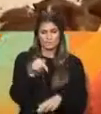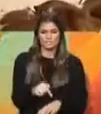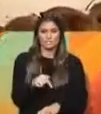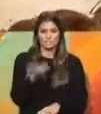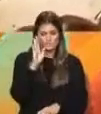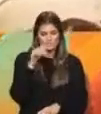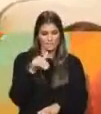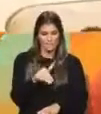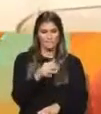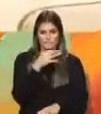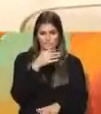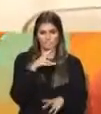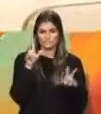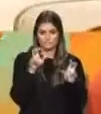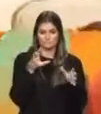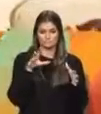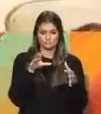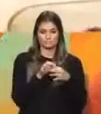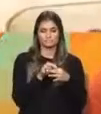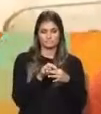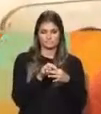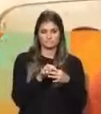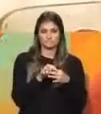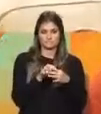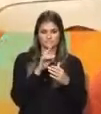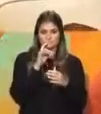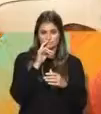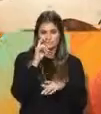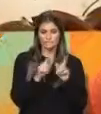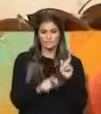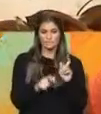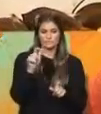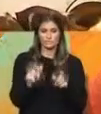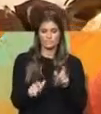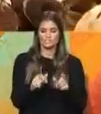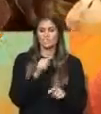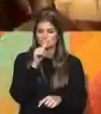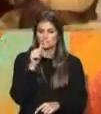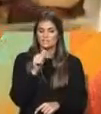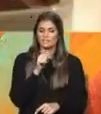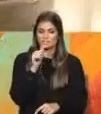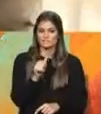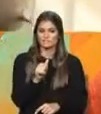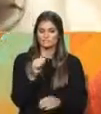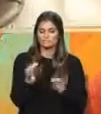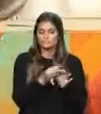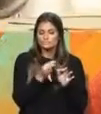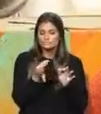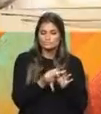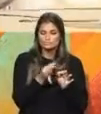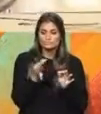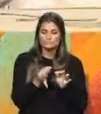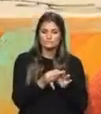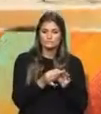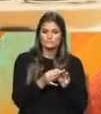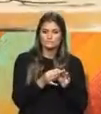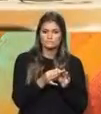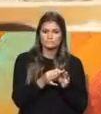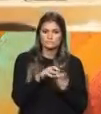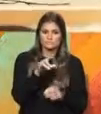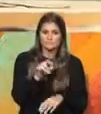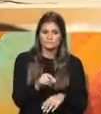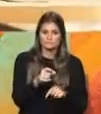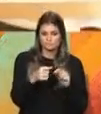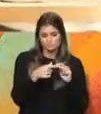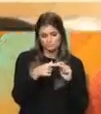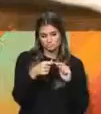falar do assunto, em que as pessoas aplicavam a castanha nos seus bordados e faziam ramos grandes,